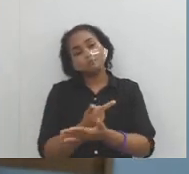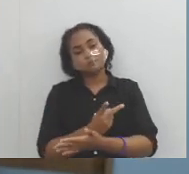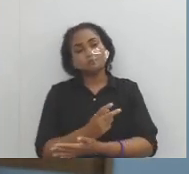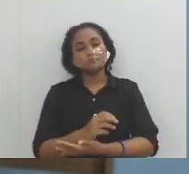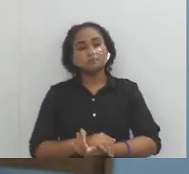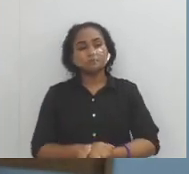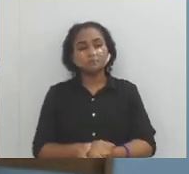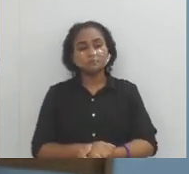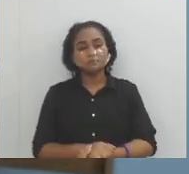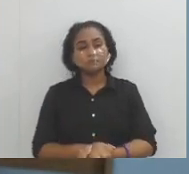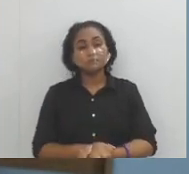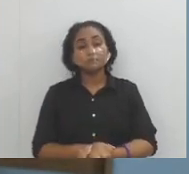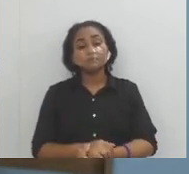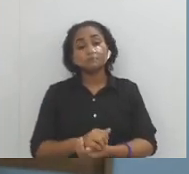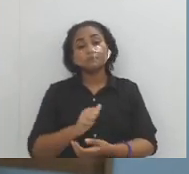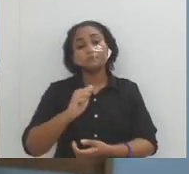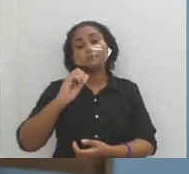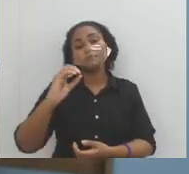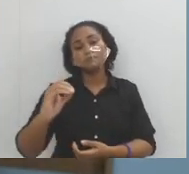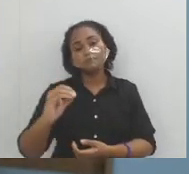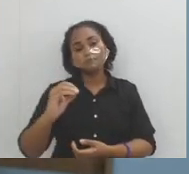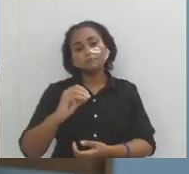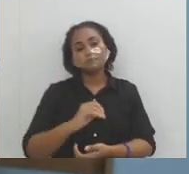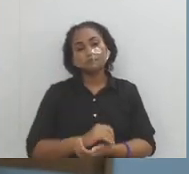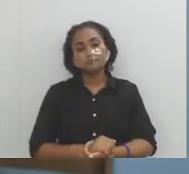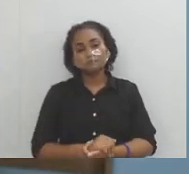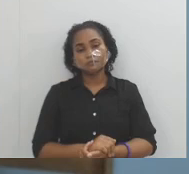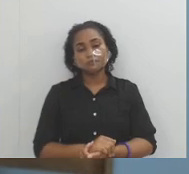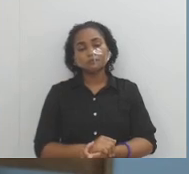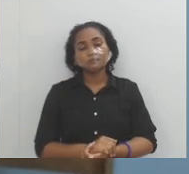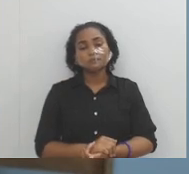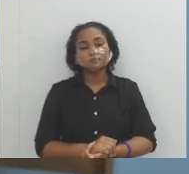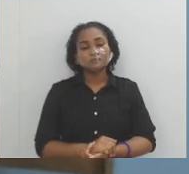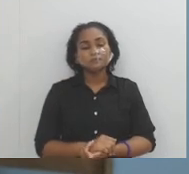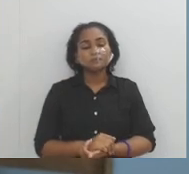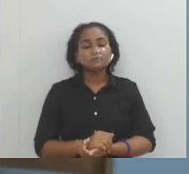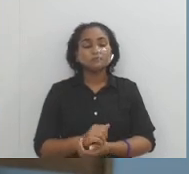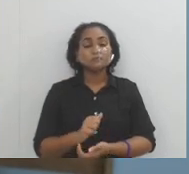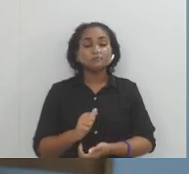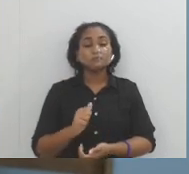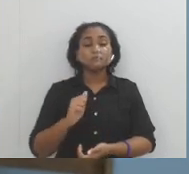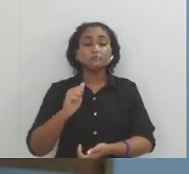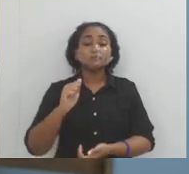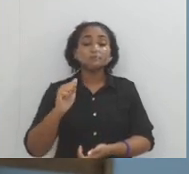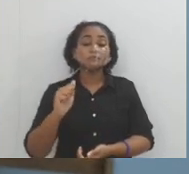correto. O correto é chegar a, tá certo? Então, chegar